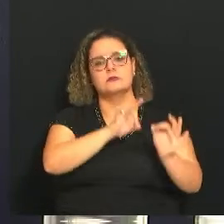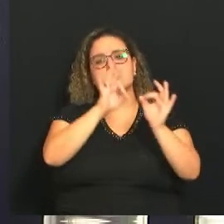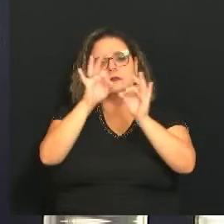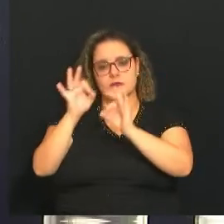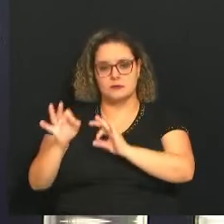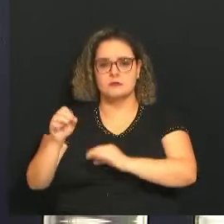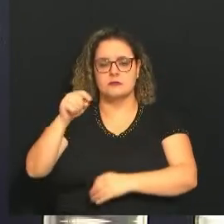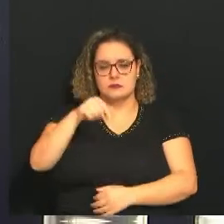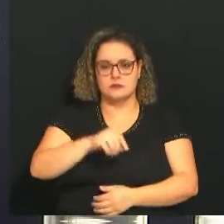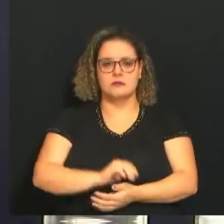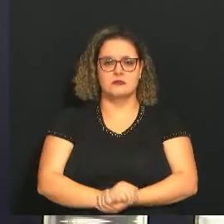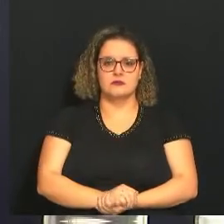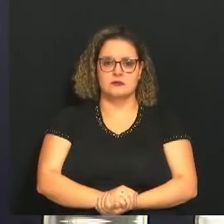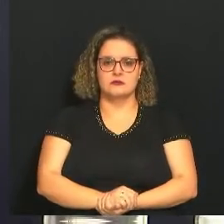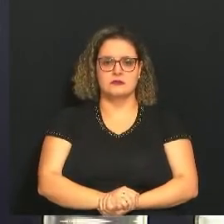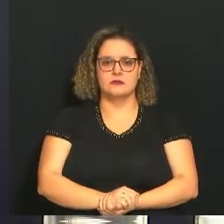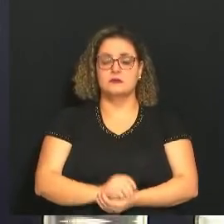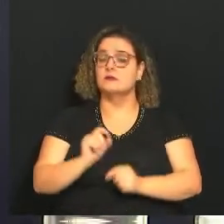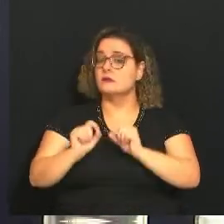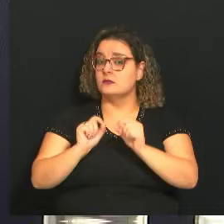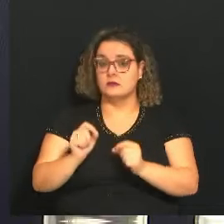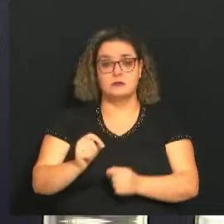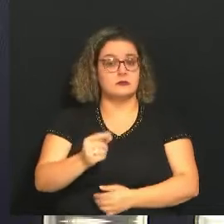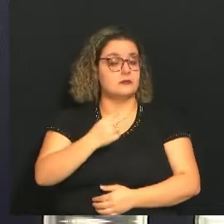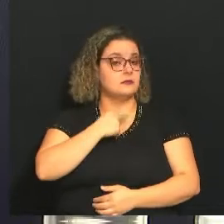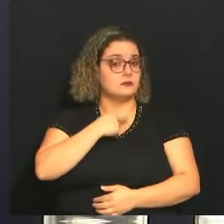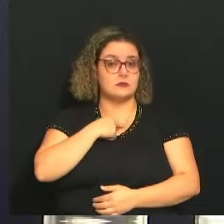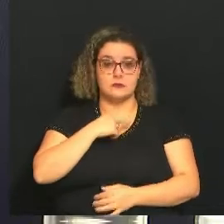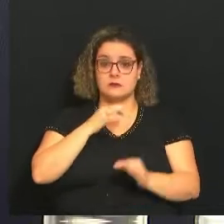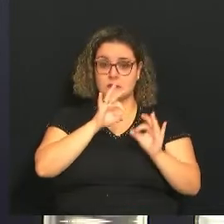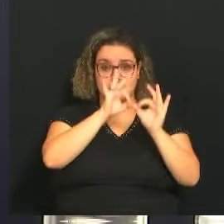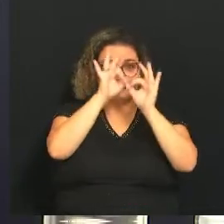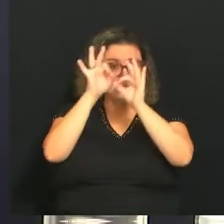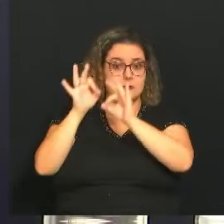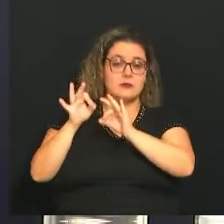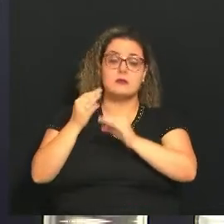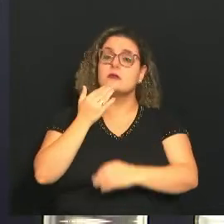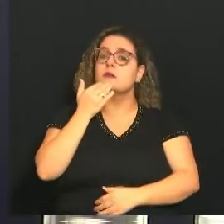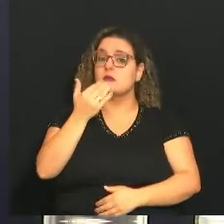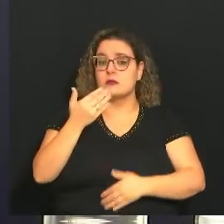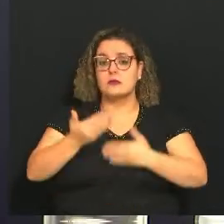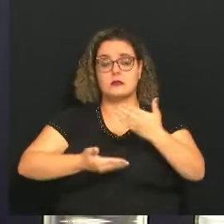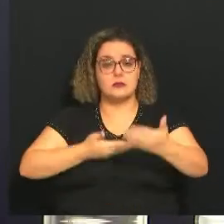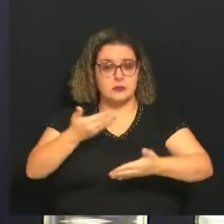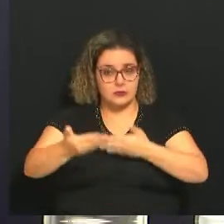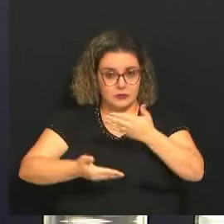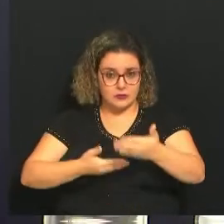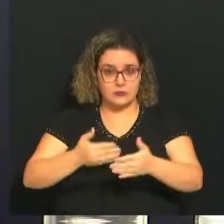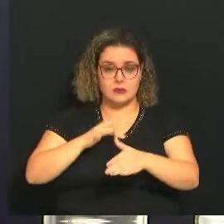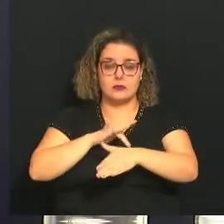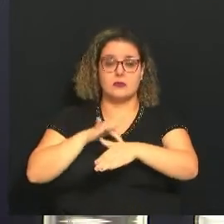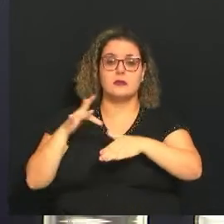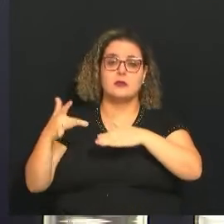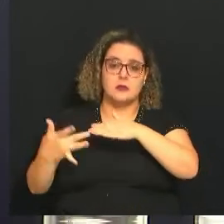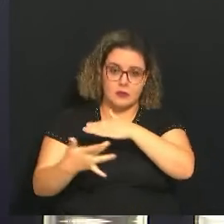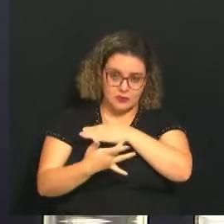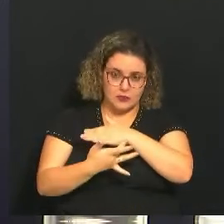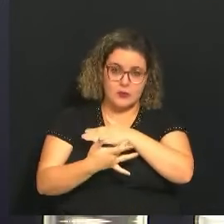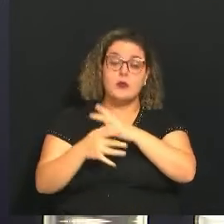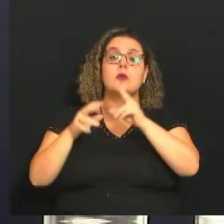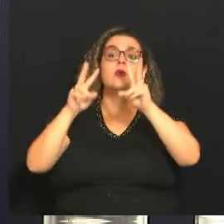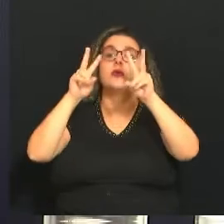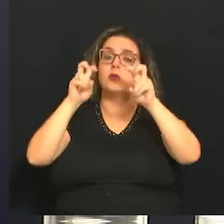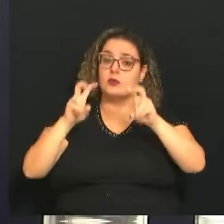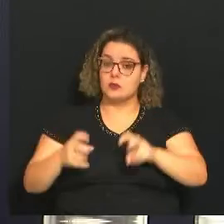aqui. Quem não puder assistir agora, enfim, a gente peço que compartilhe, né, compartilhe nas suas redes aí sociais, porque esse tema é muito, muito,